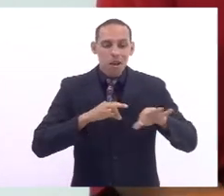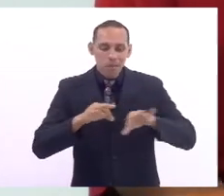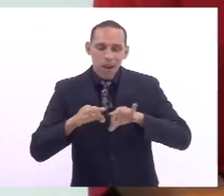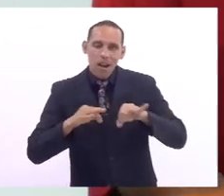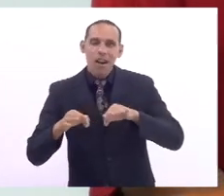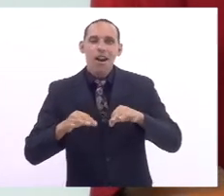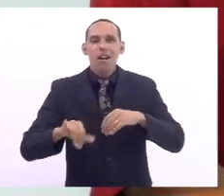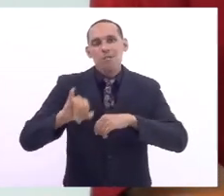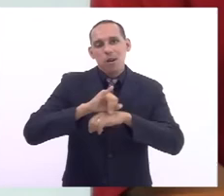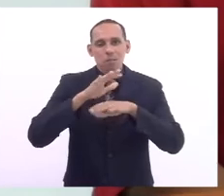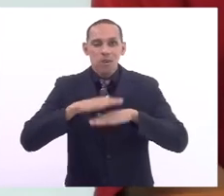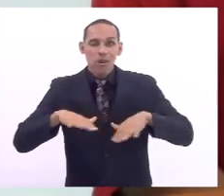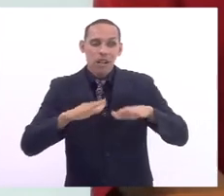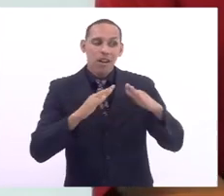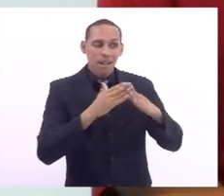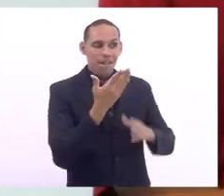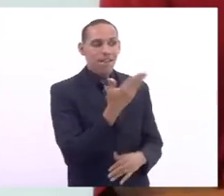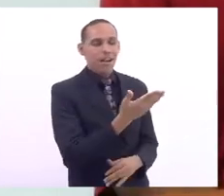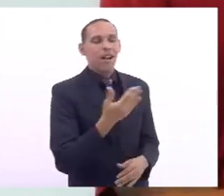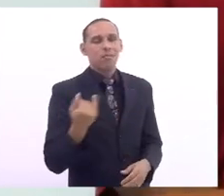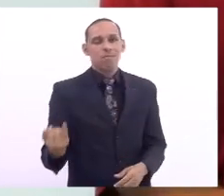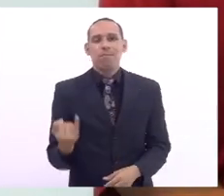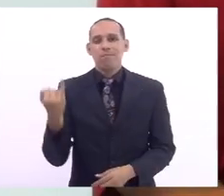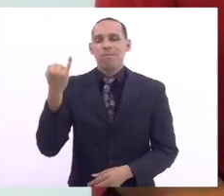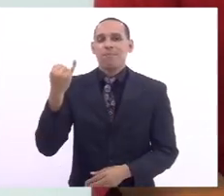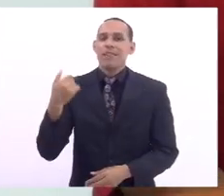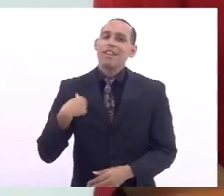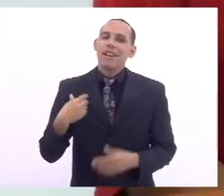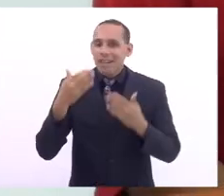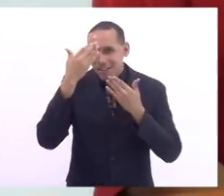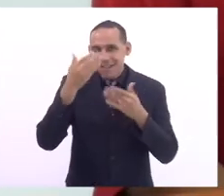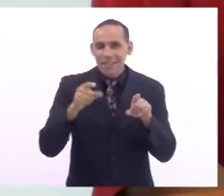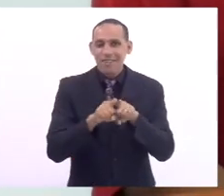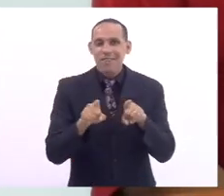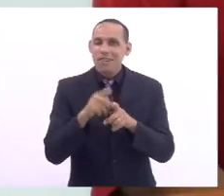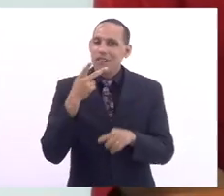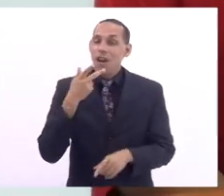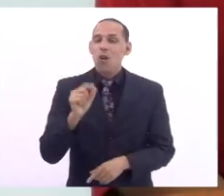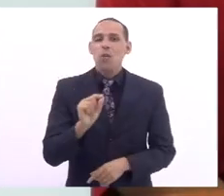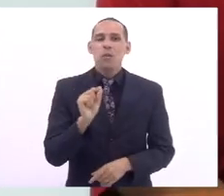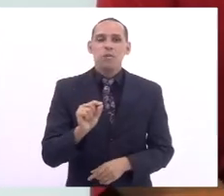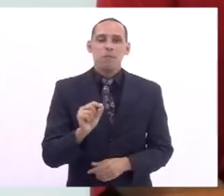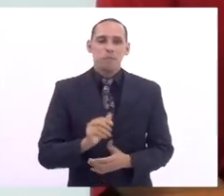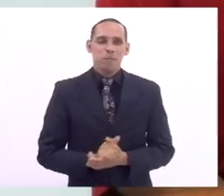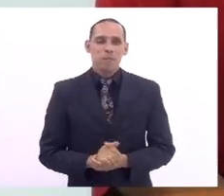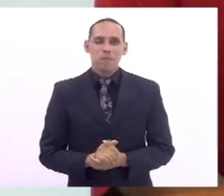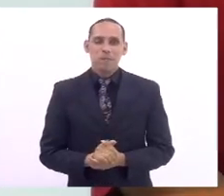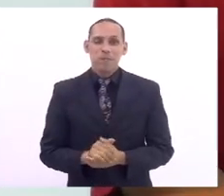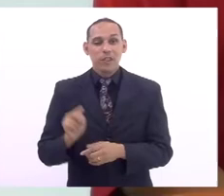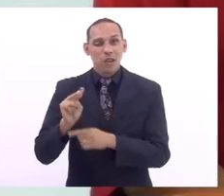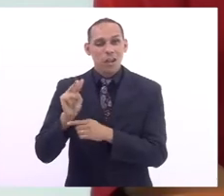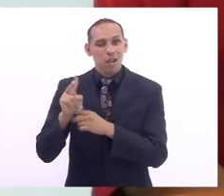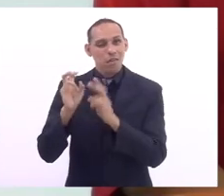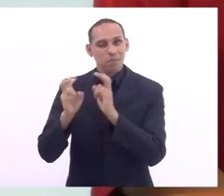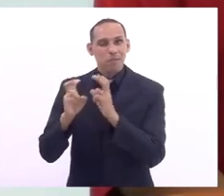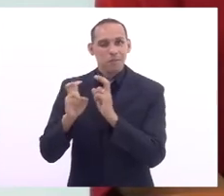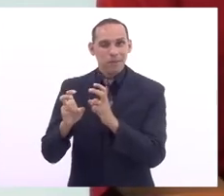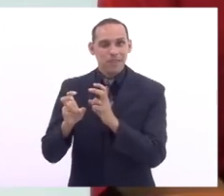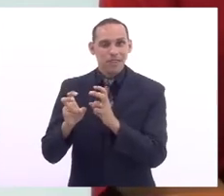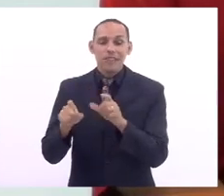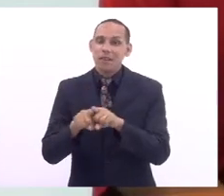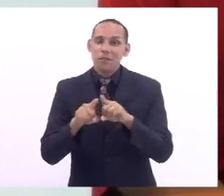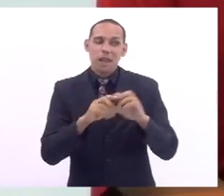Metropolitana A cada Fluminense teve um papel muito incisivo e eu quero também agradecer já que foi mencionado é que o Observatório dos trens